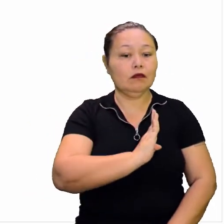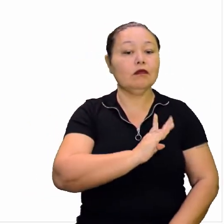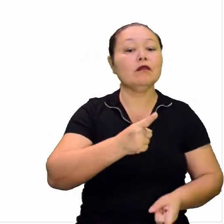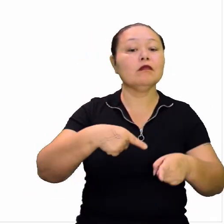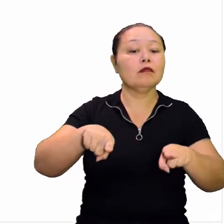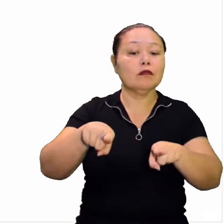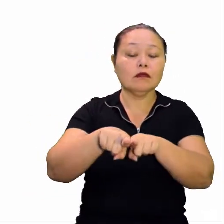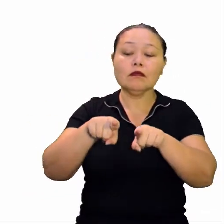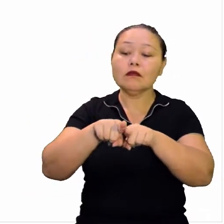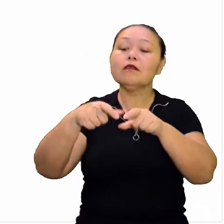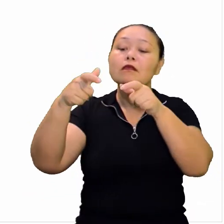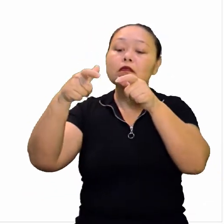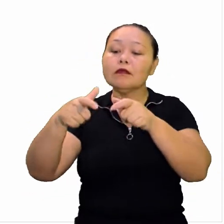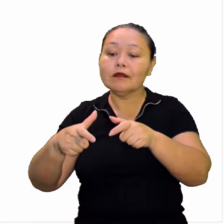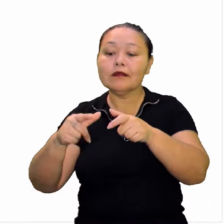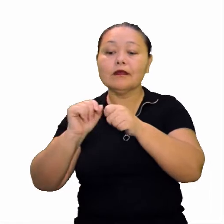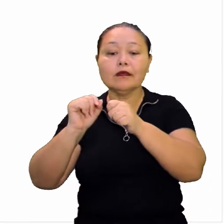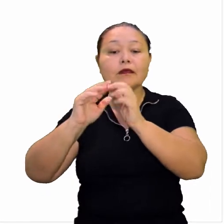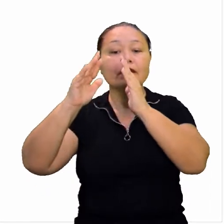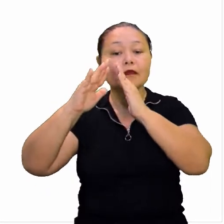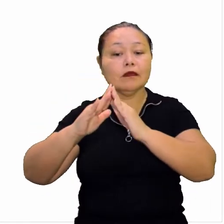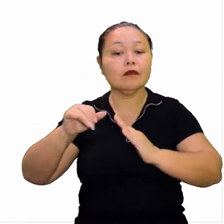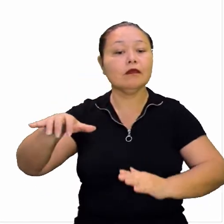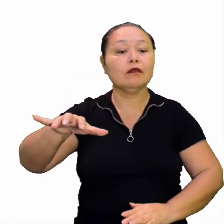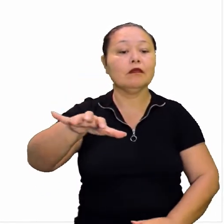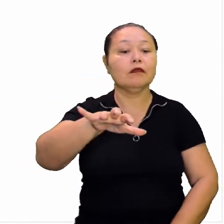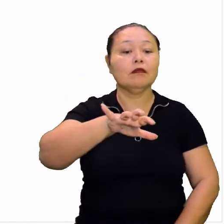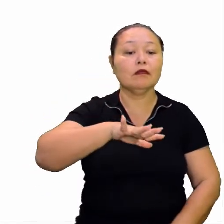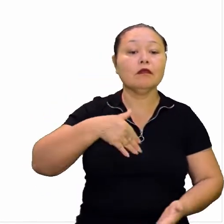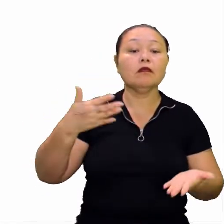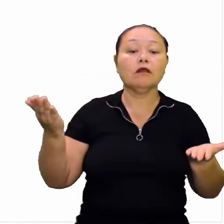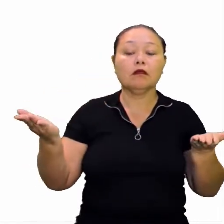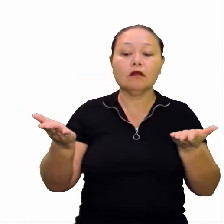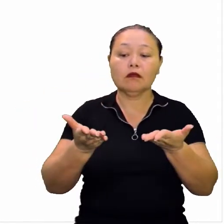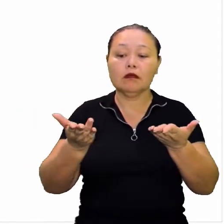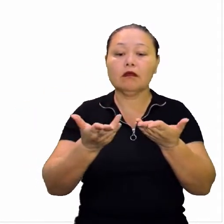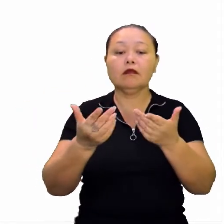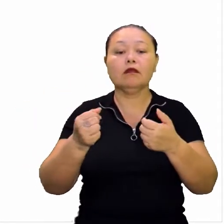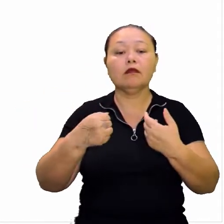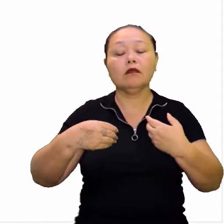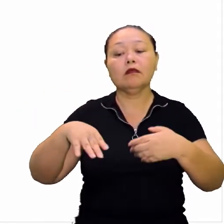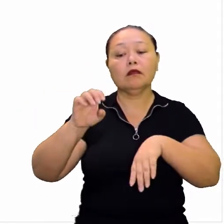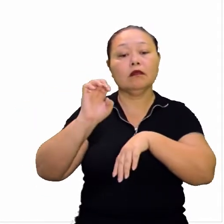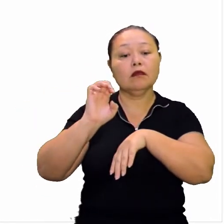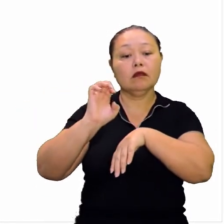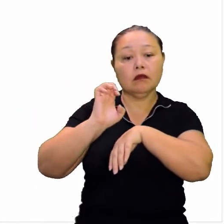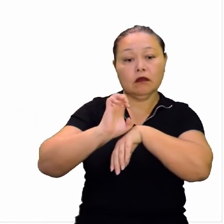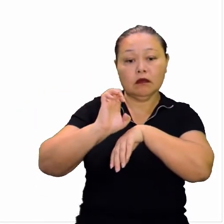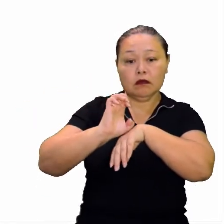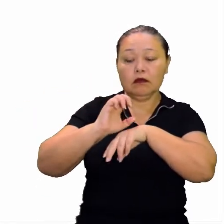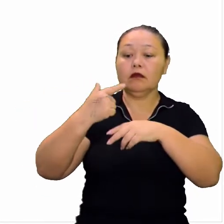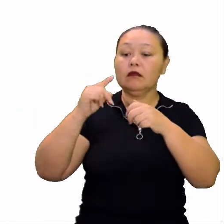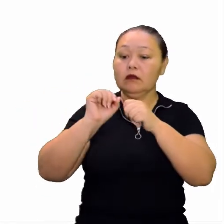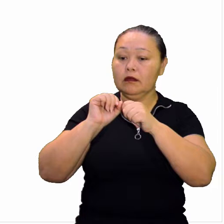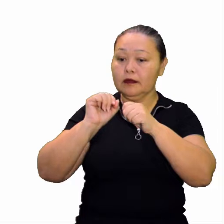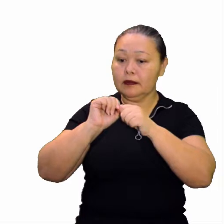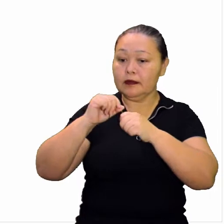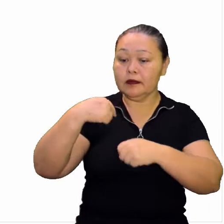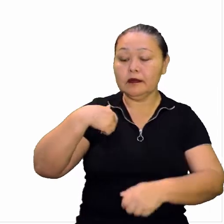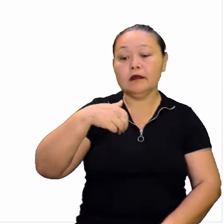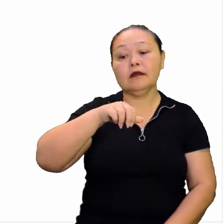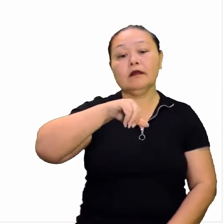também viviam na região onde está o atual Estado de Israel. Na